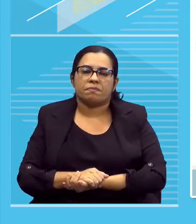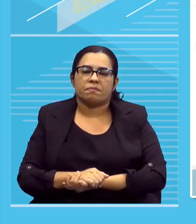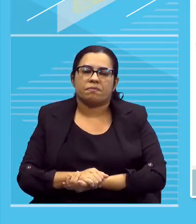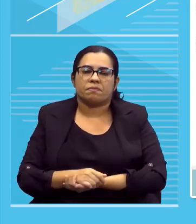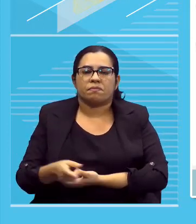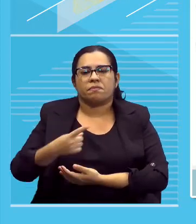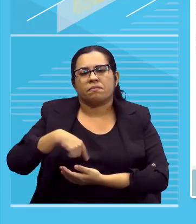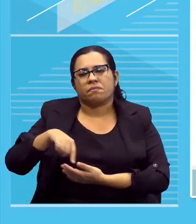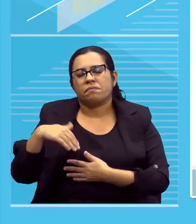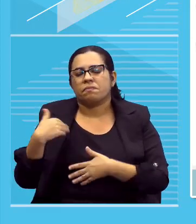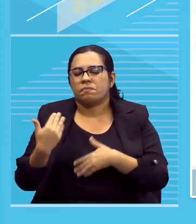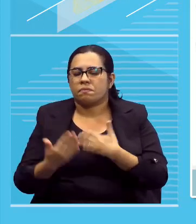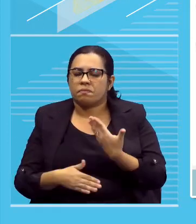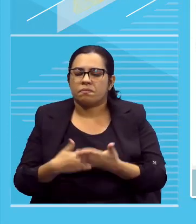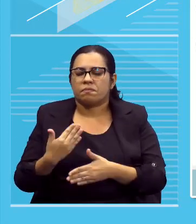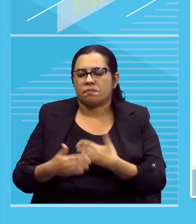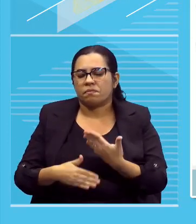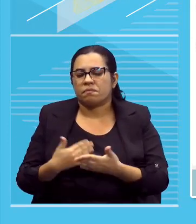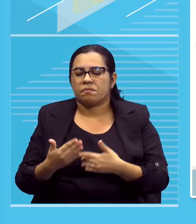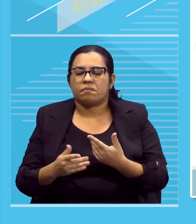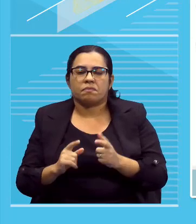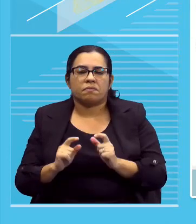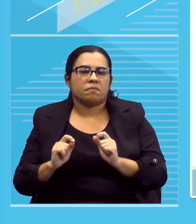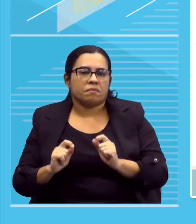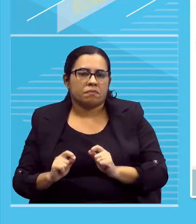nós vivemos aí cada vez mais uma